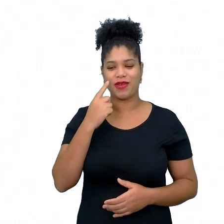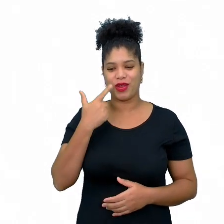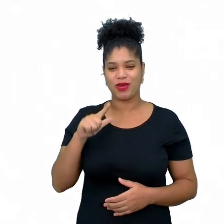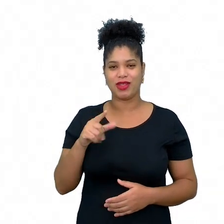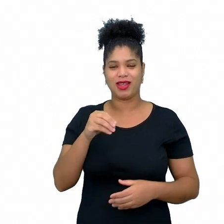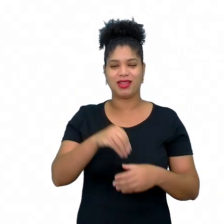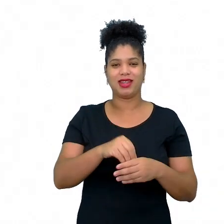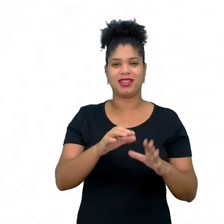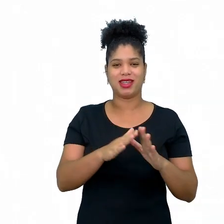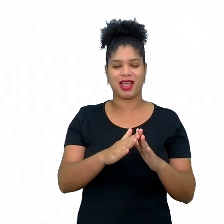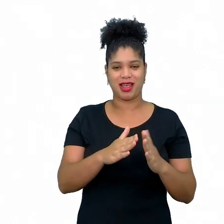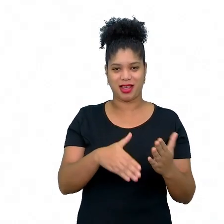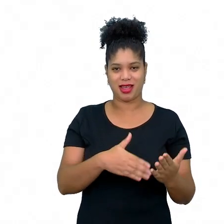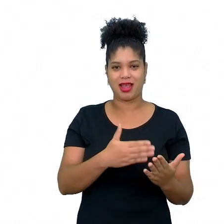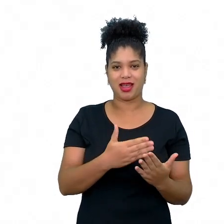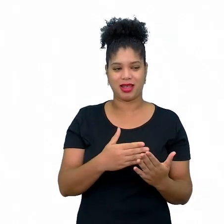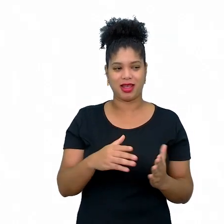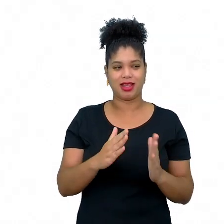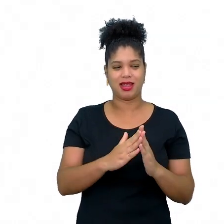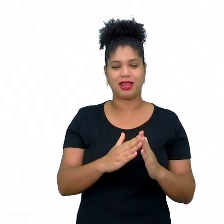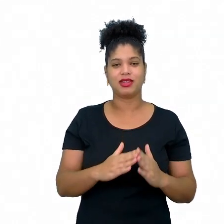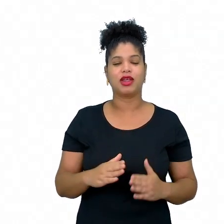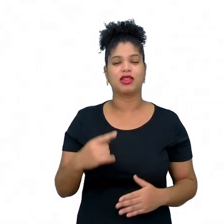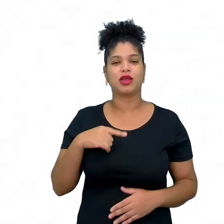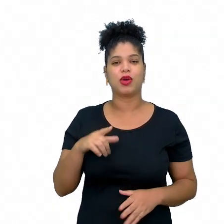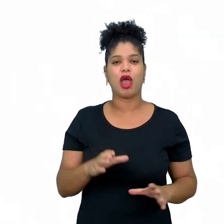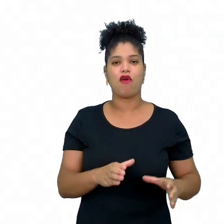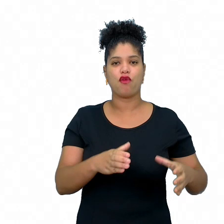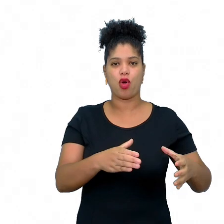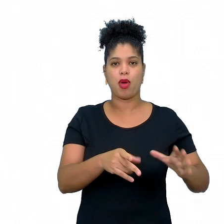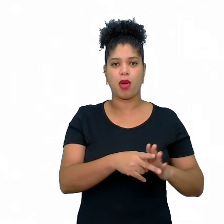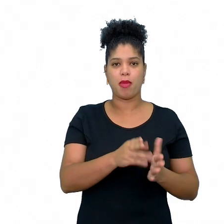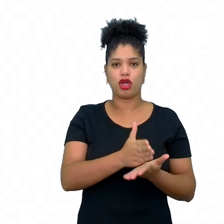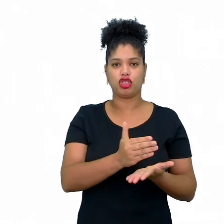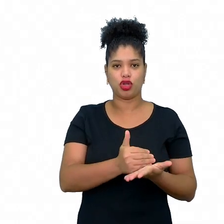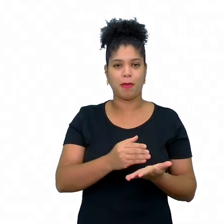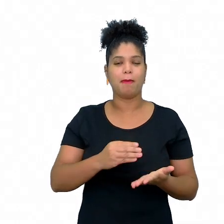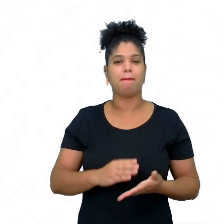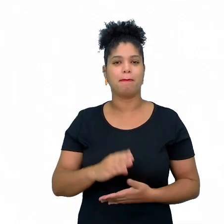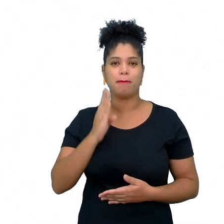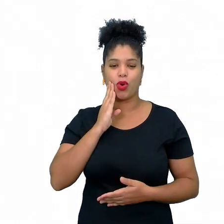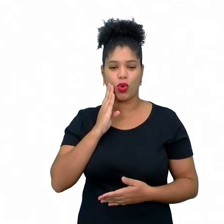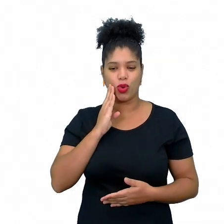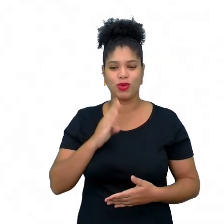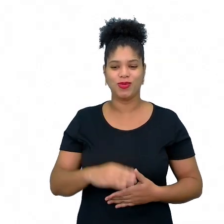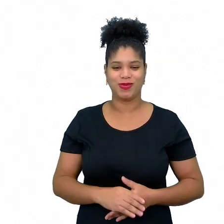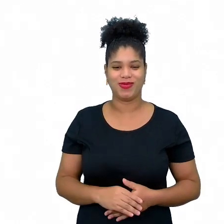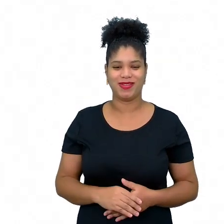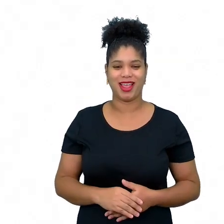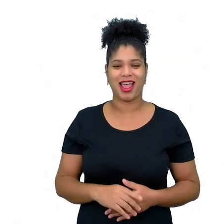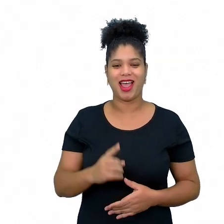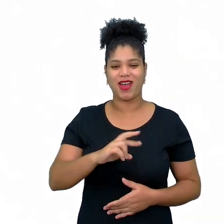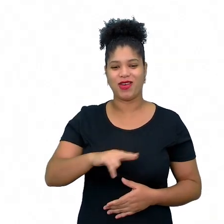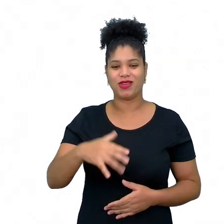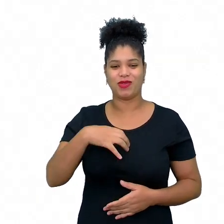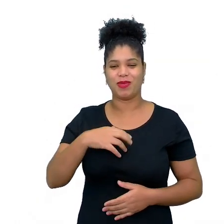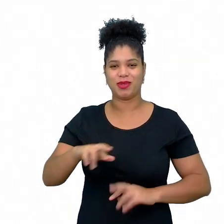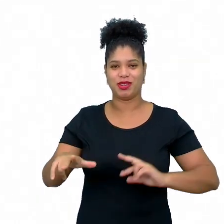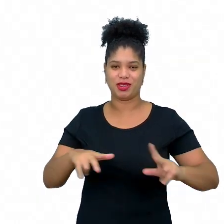casa uma forma de bolo e uma outra forma que eu tinha diferente, né, que eu tinha